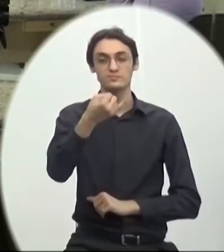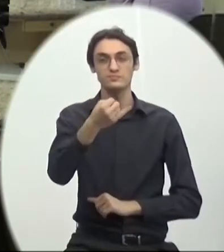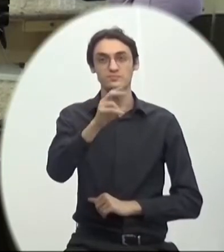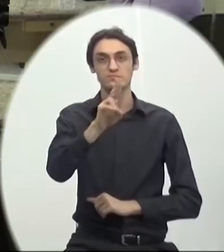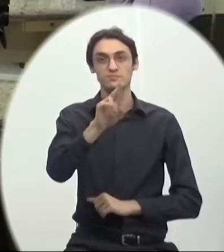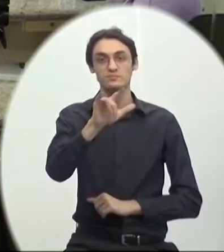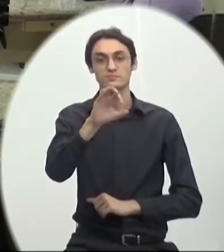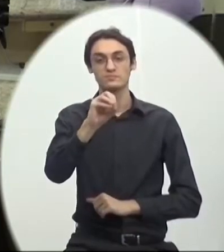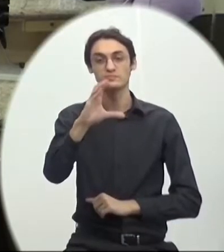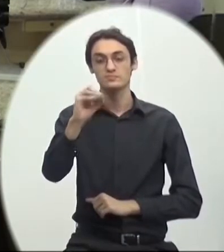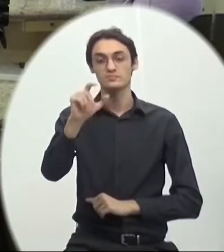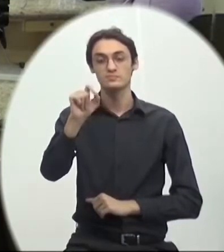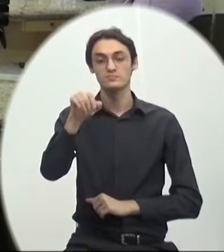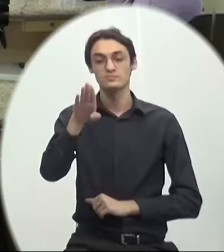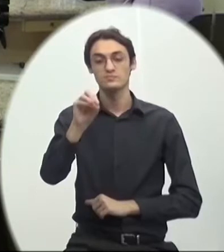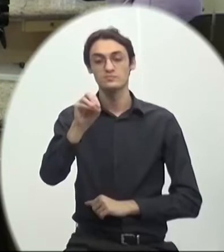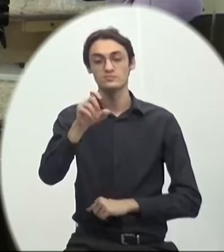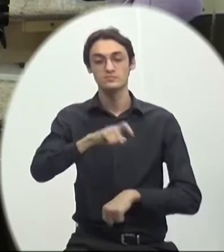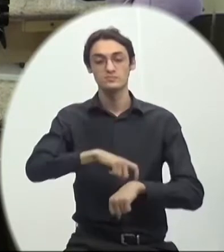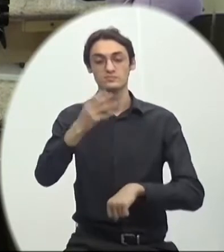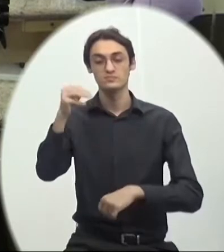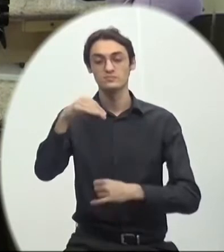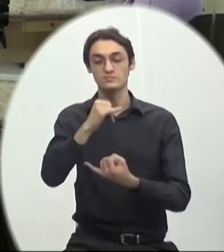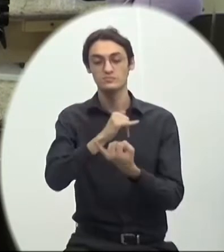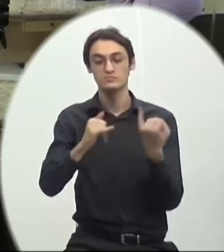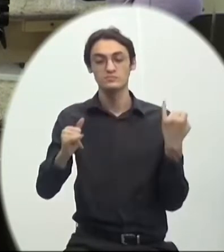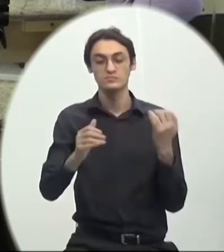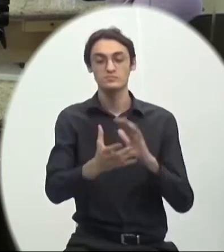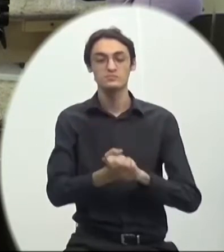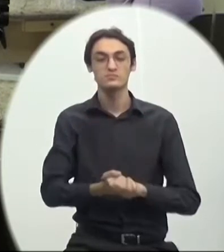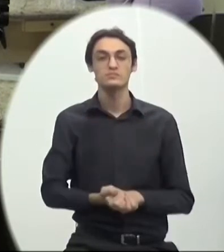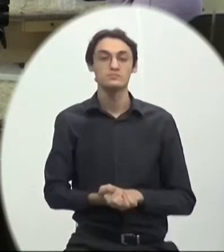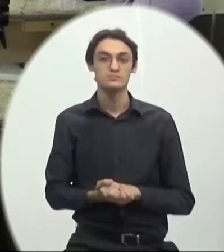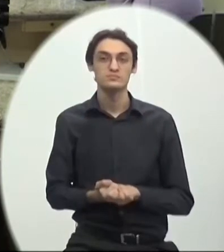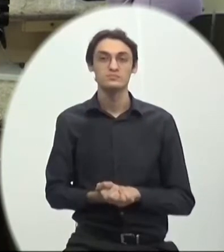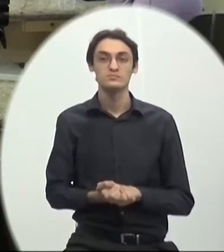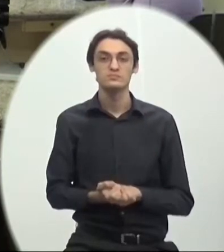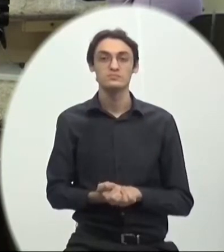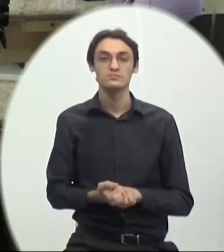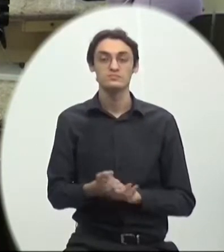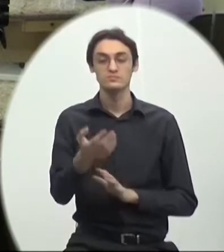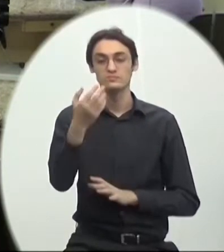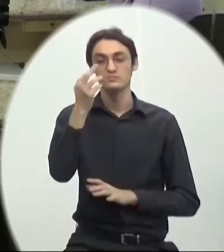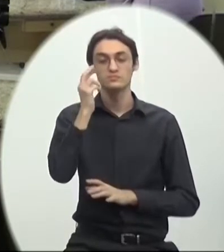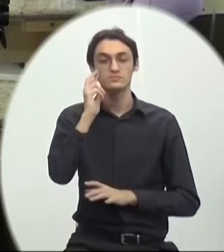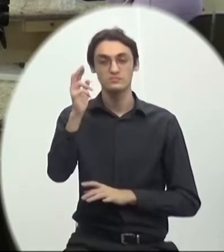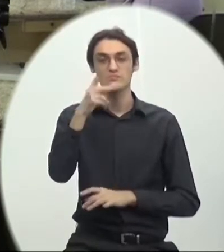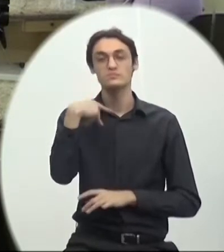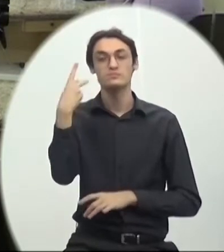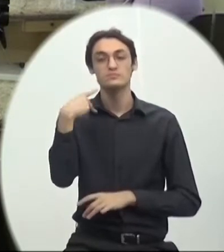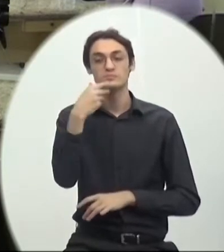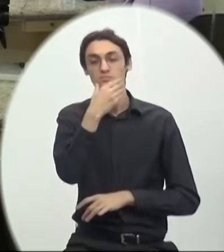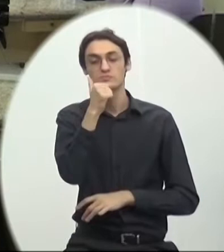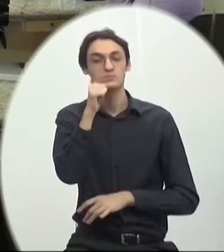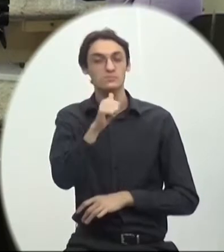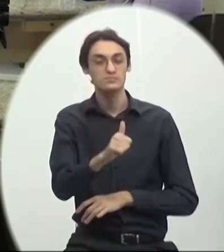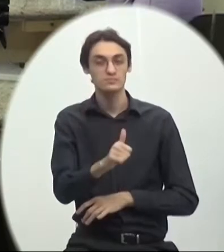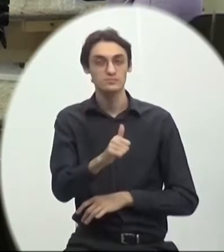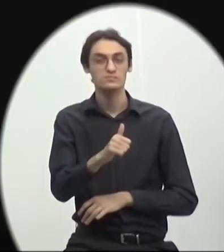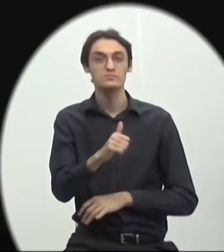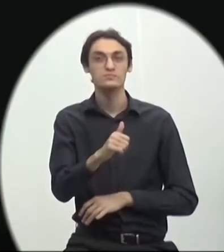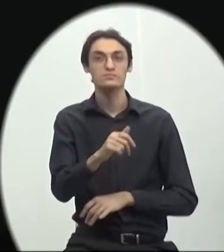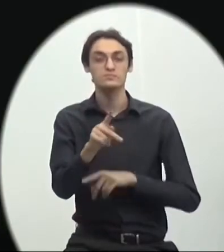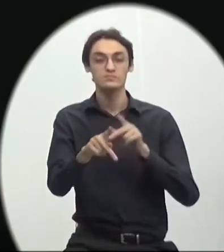Colombo. Vossa Excelência dispõe de 3 minutos e 30. Senhores vereadores, vereadoras, público que nos